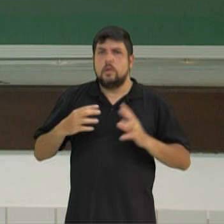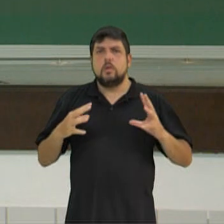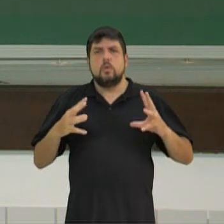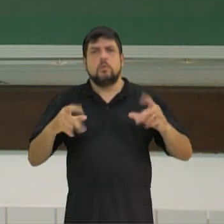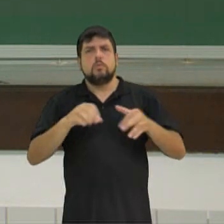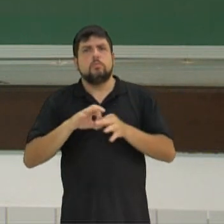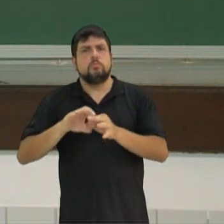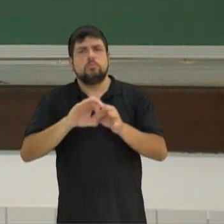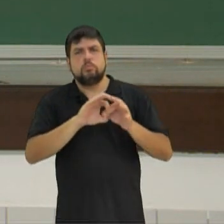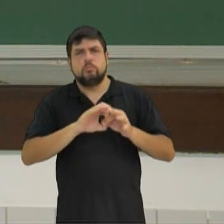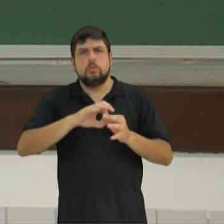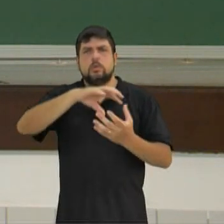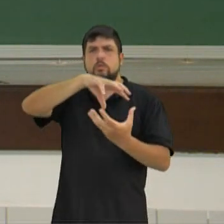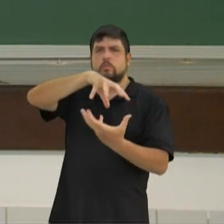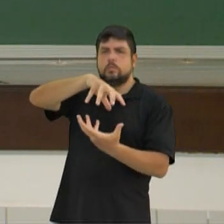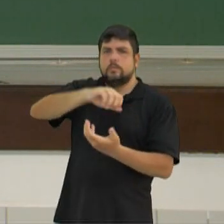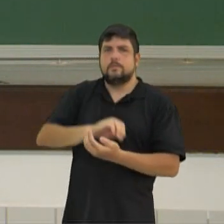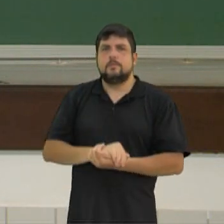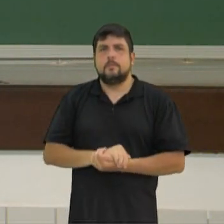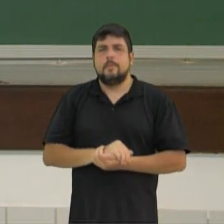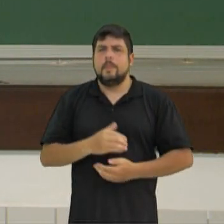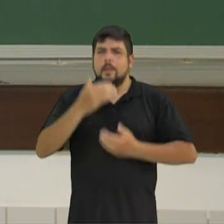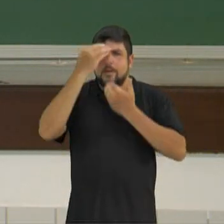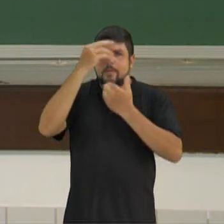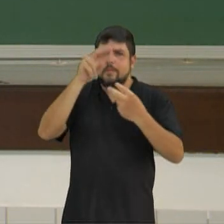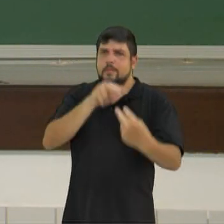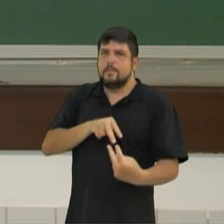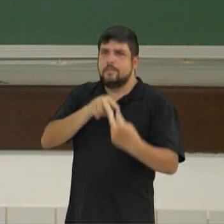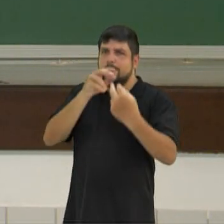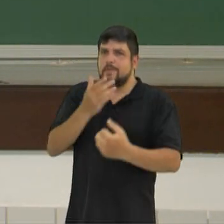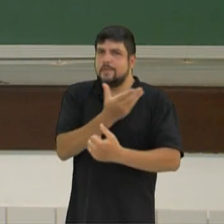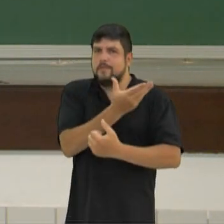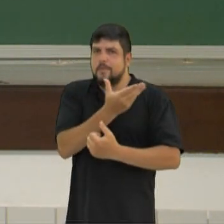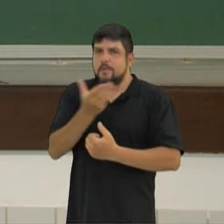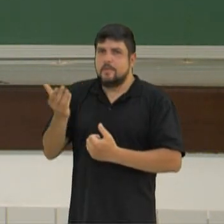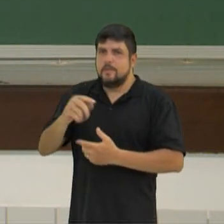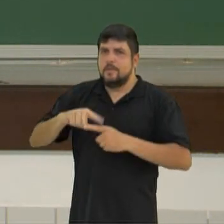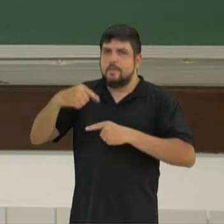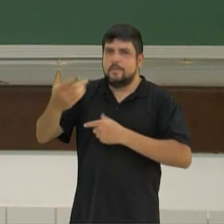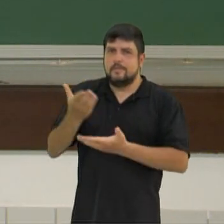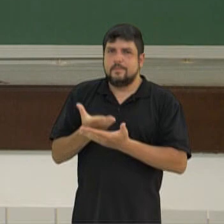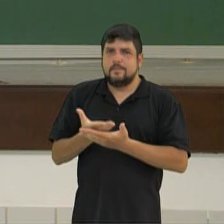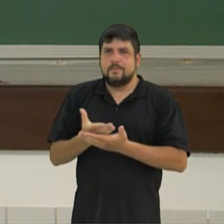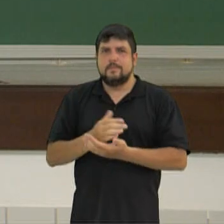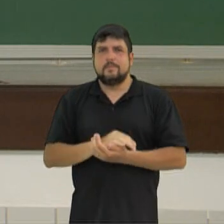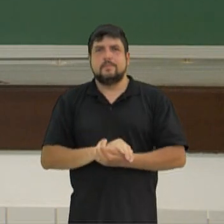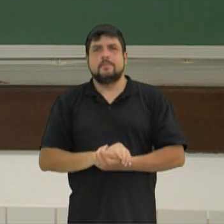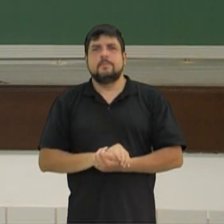divide o planeta com a gente. Muito obrigada pela participação de vocês e até a próxima.